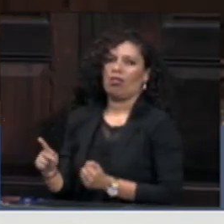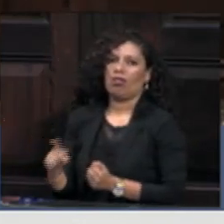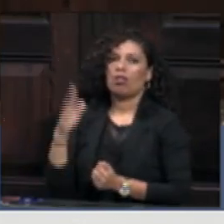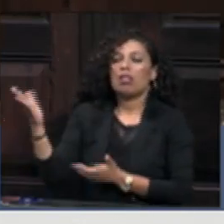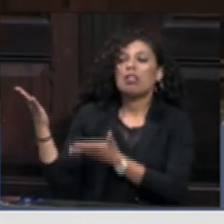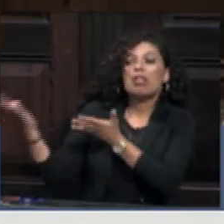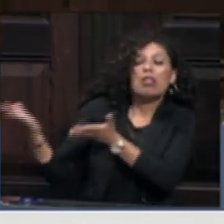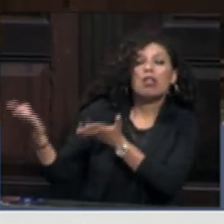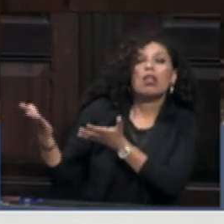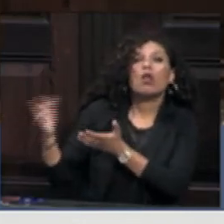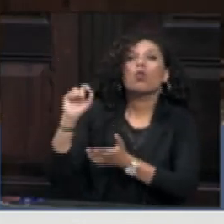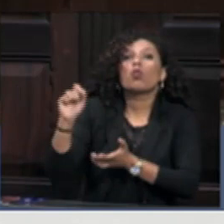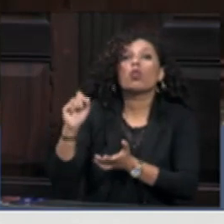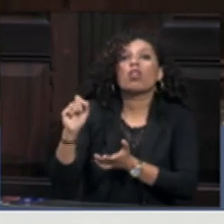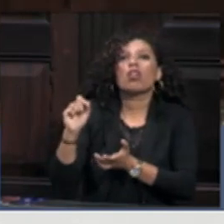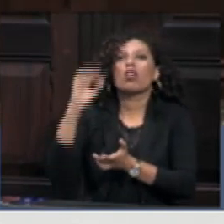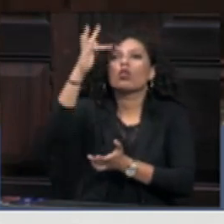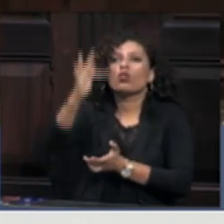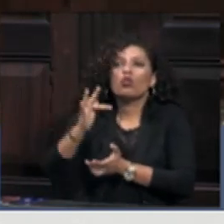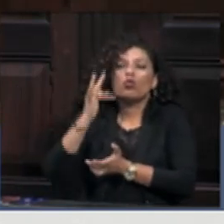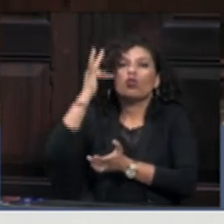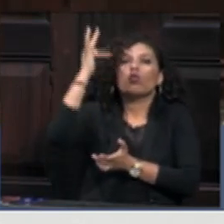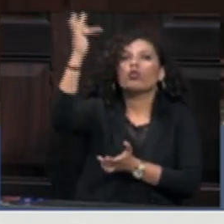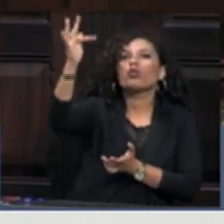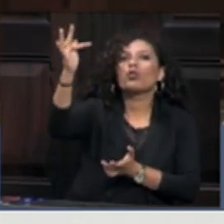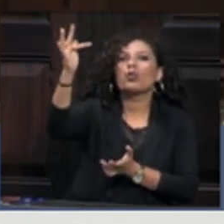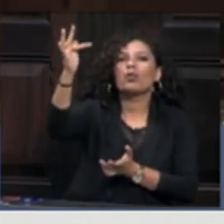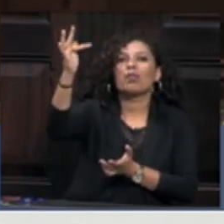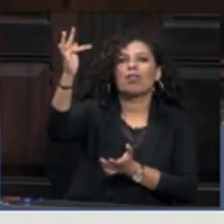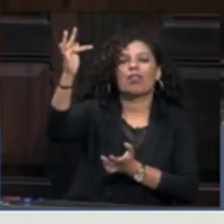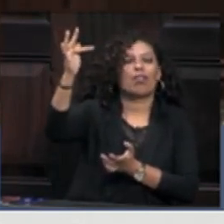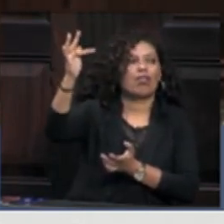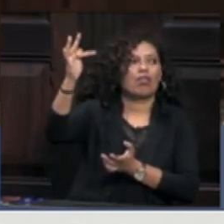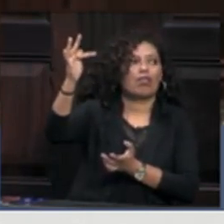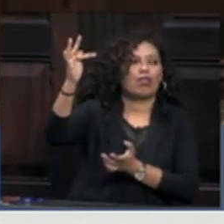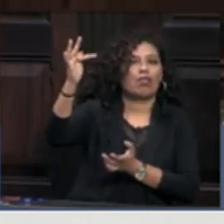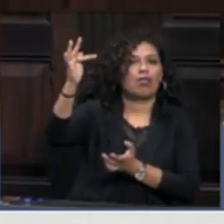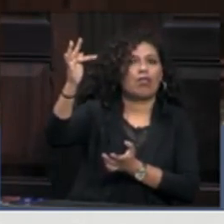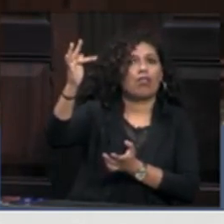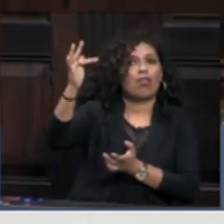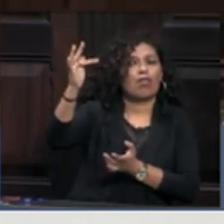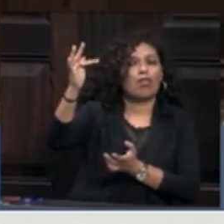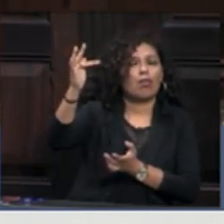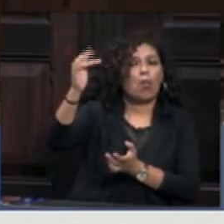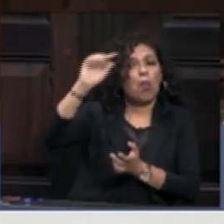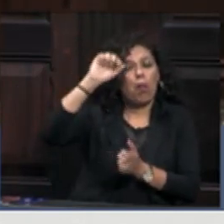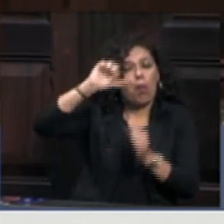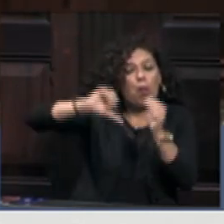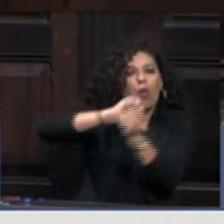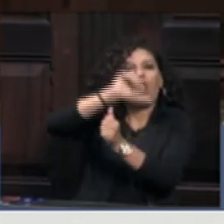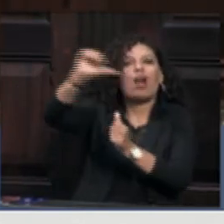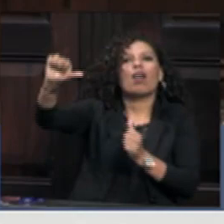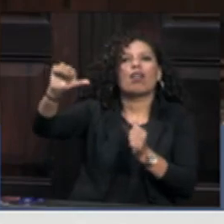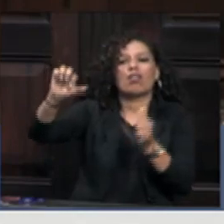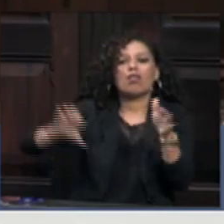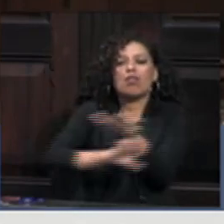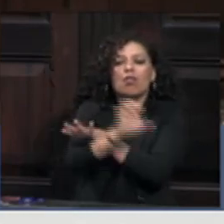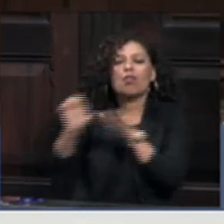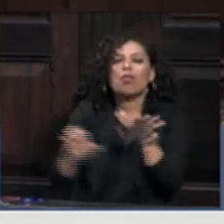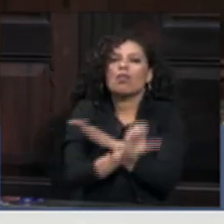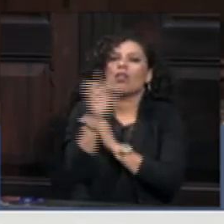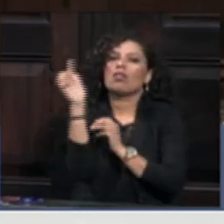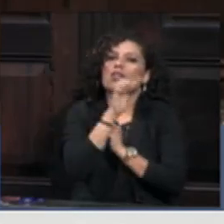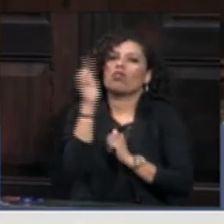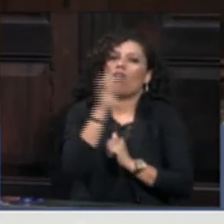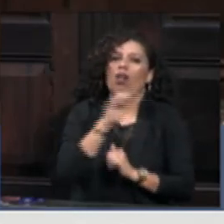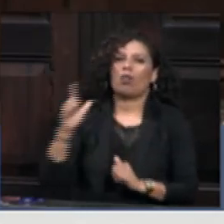ou deixar a possibilidade maior de privatização da SEDAI dentro